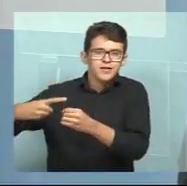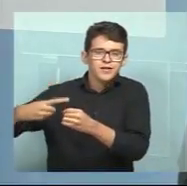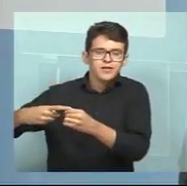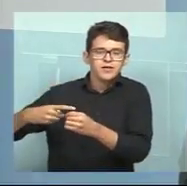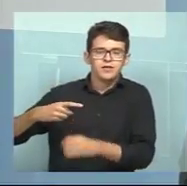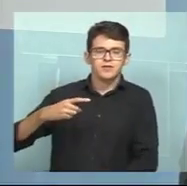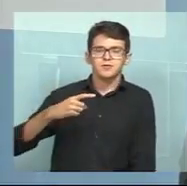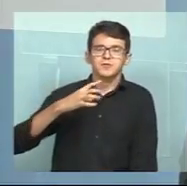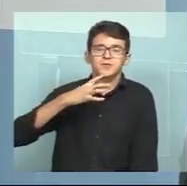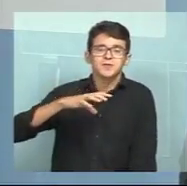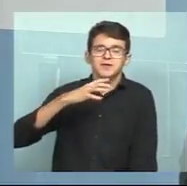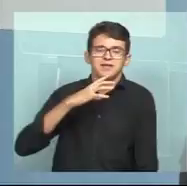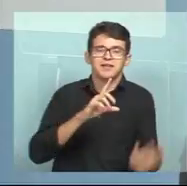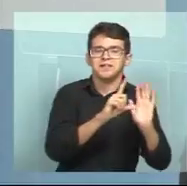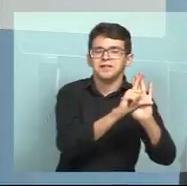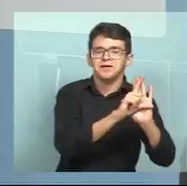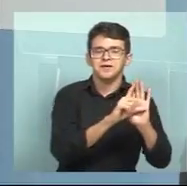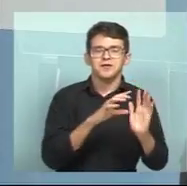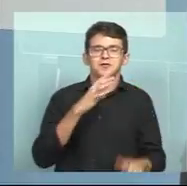Mas